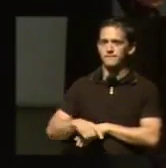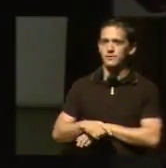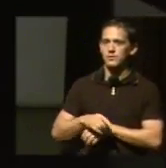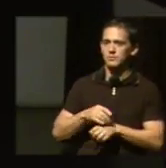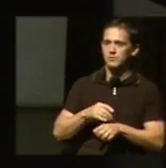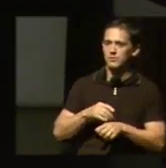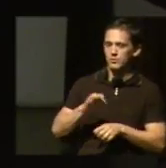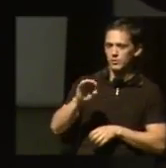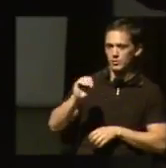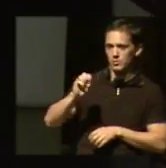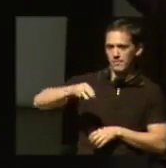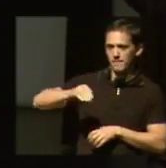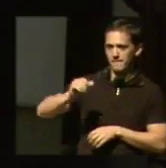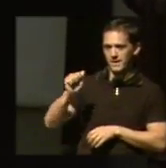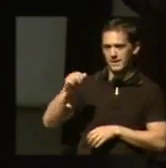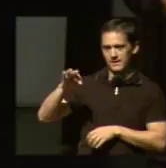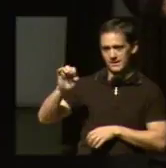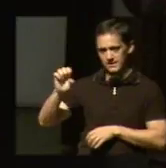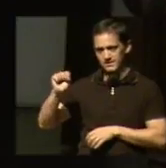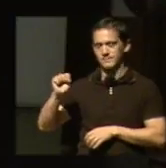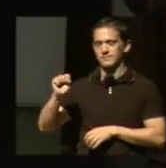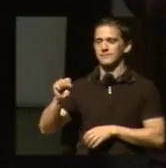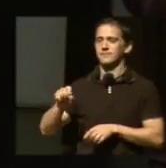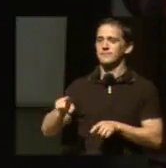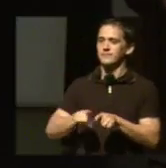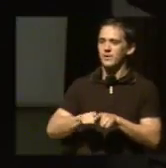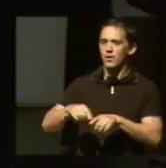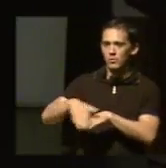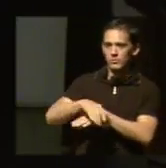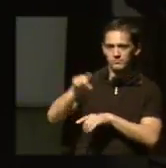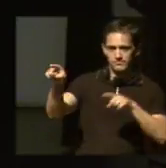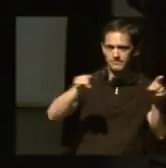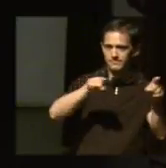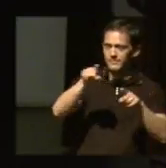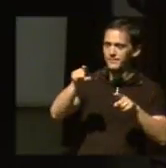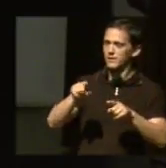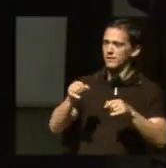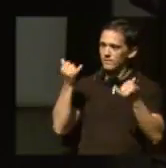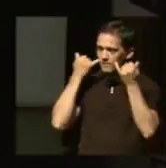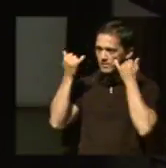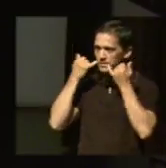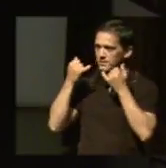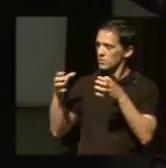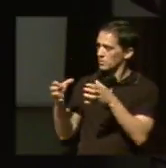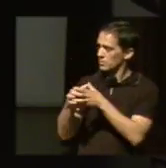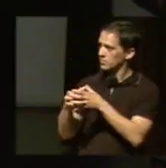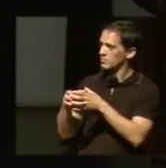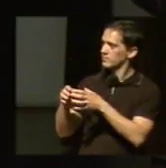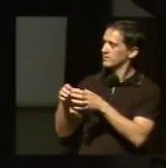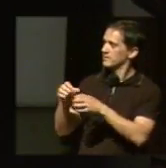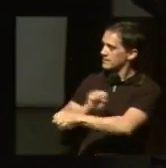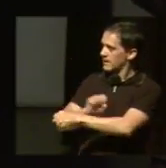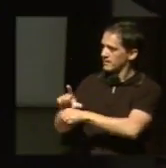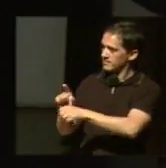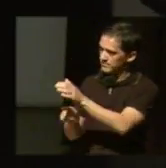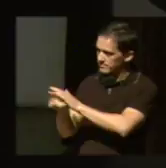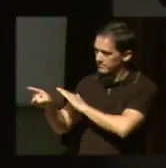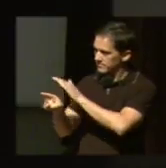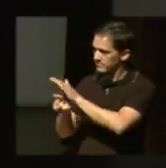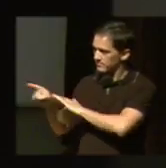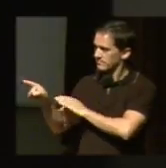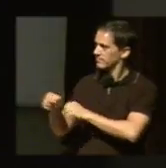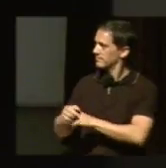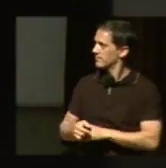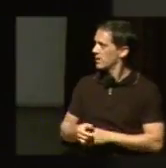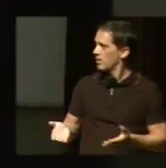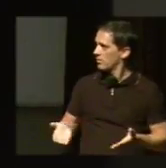rua Dr. Barcelos 790. Qualquer informação, a nossa equipe do SESC estará à disposição. Nós vamos fazer agora então